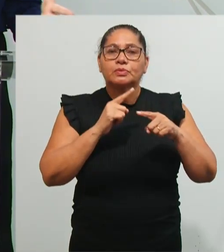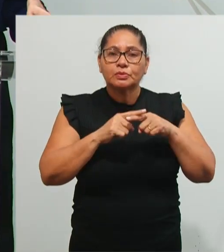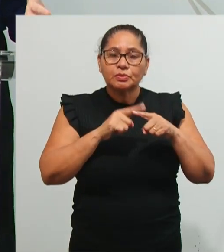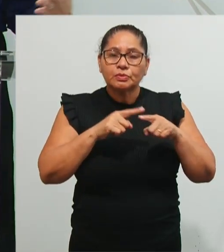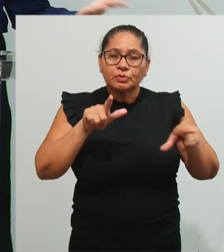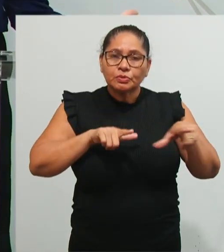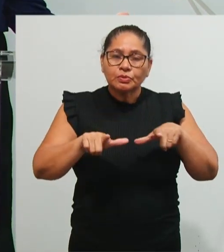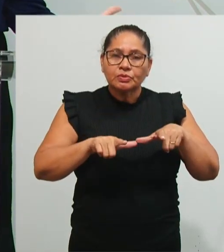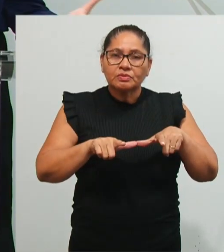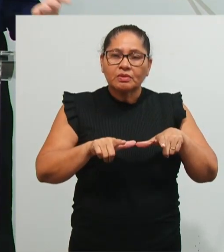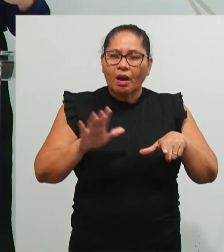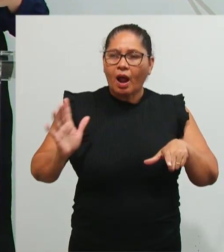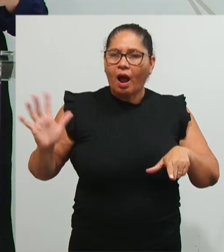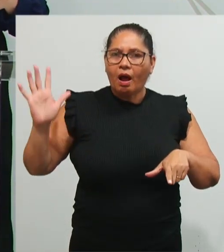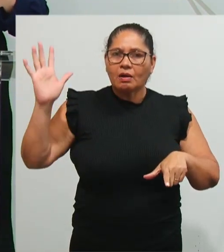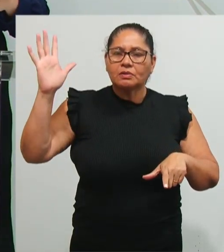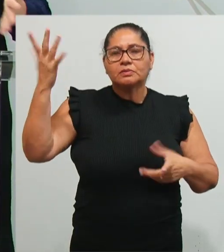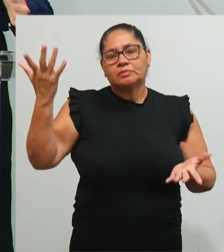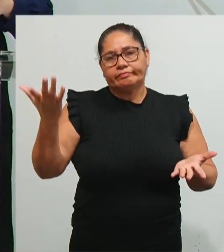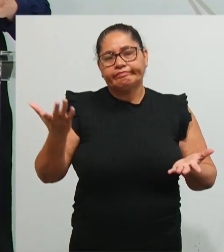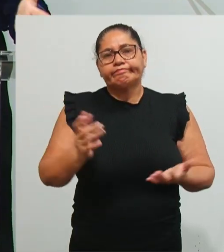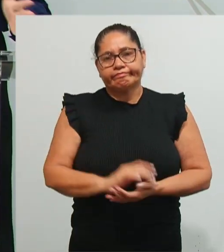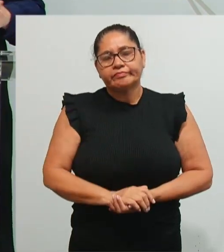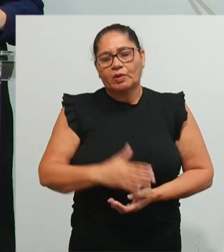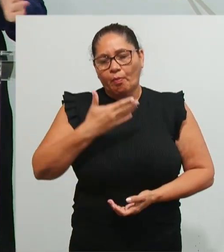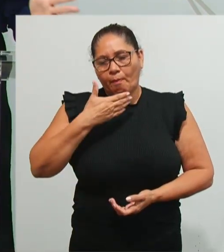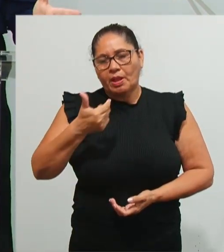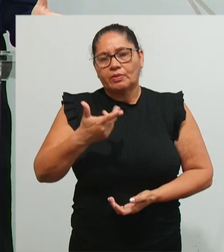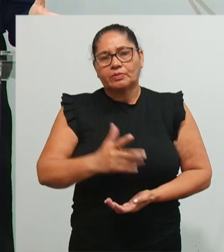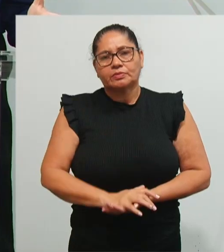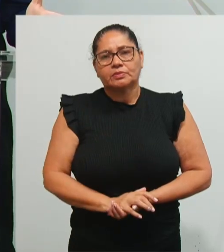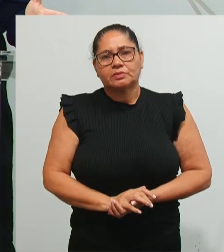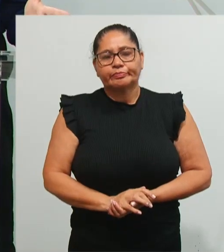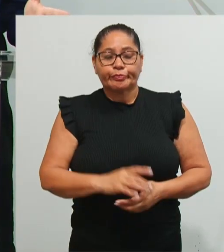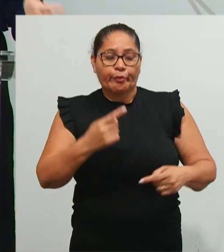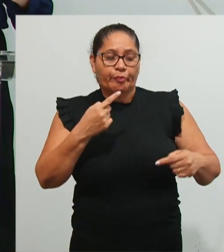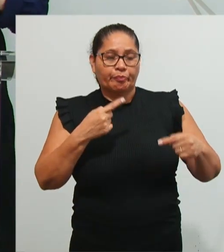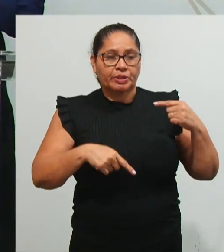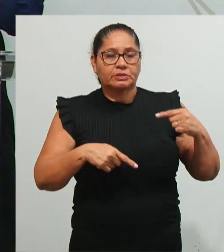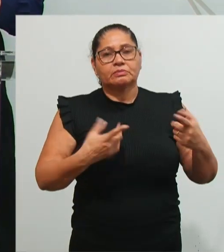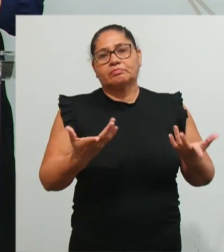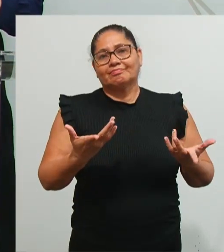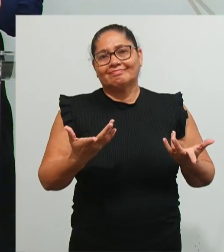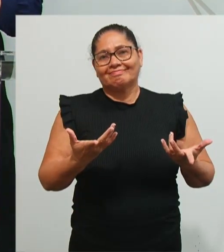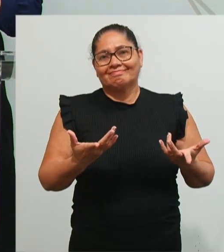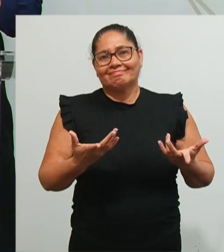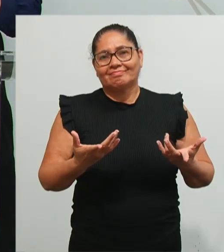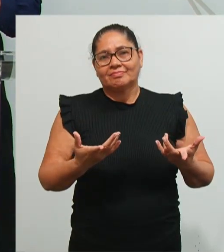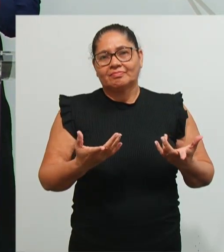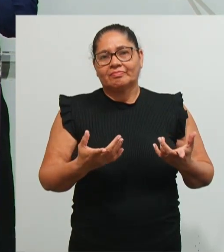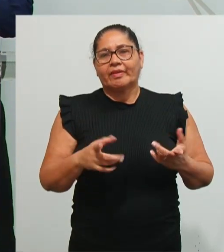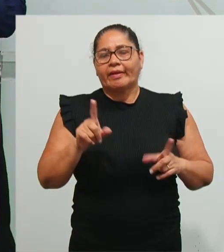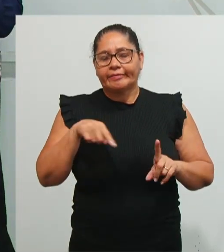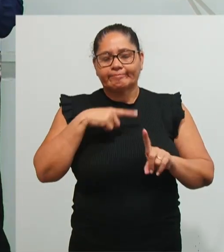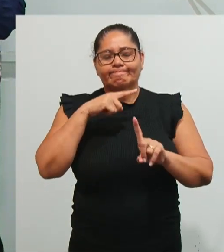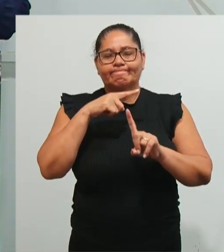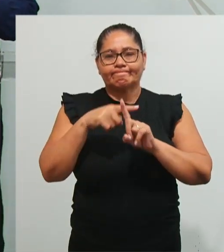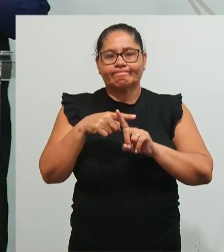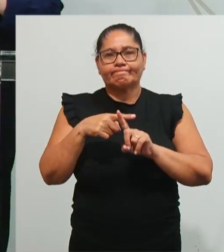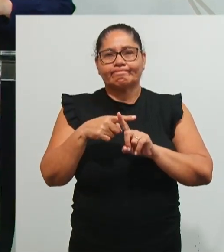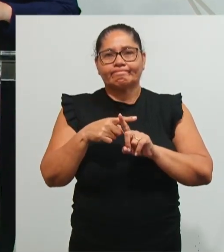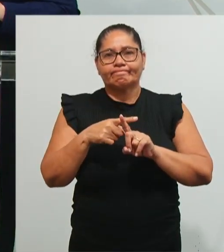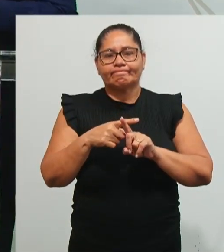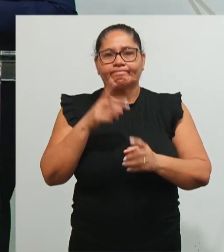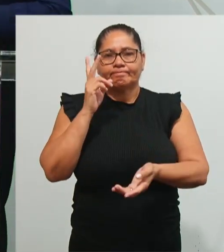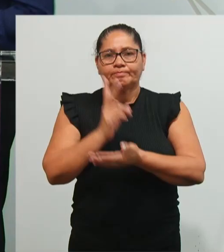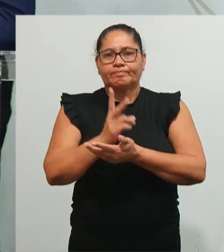serviços ficaram muito mais caros dentro desse processo. Então, é um processo que tem críticas, também tem seus pontos positivos. Continuando